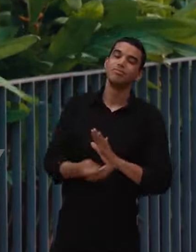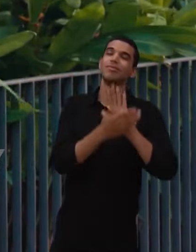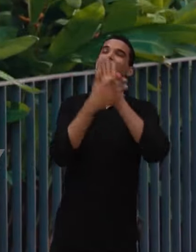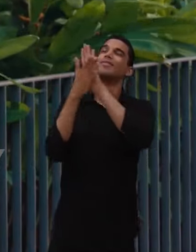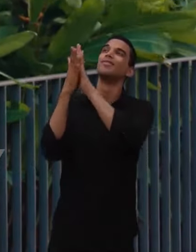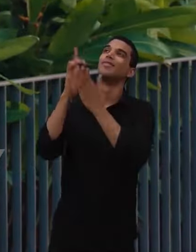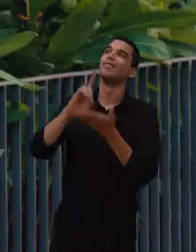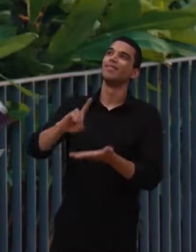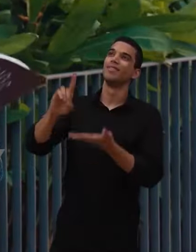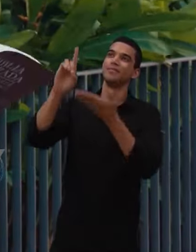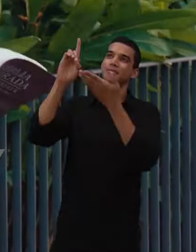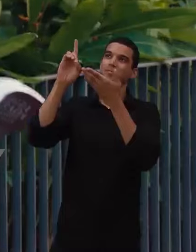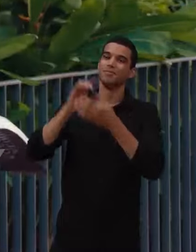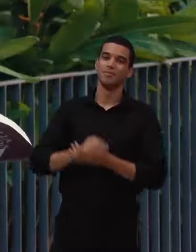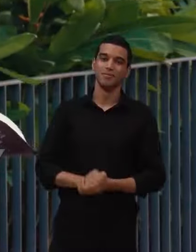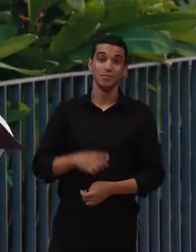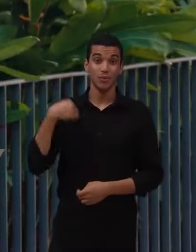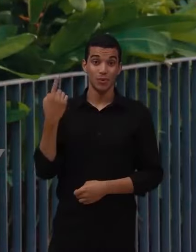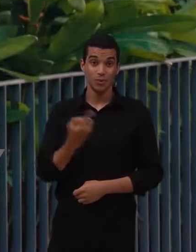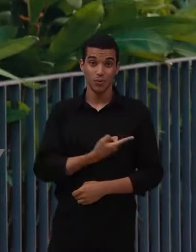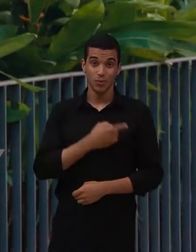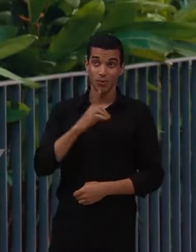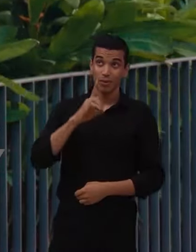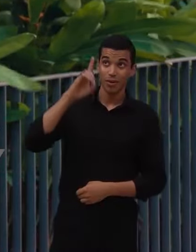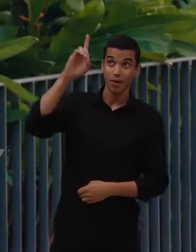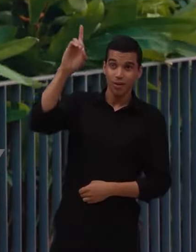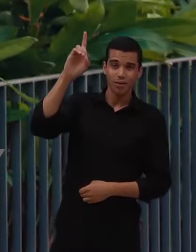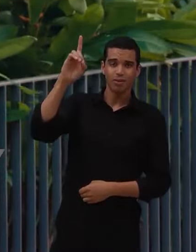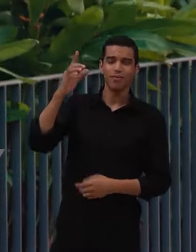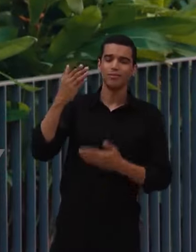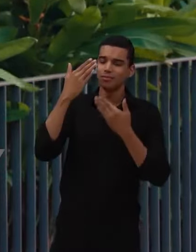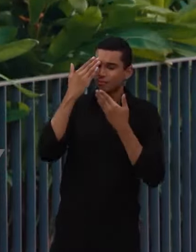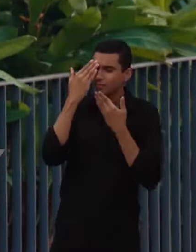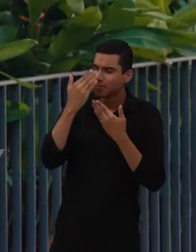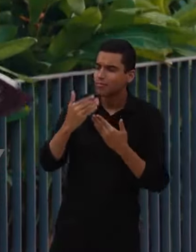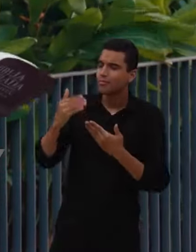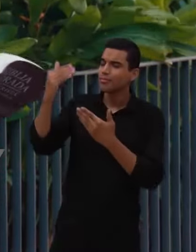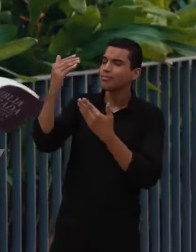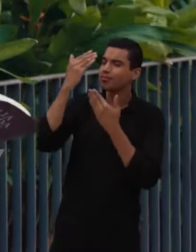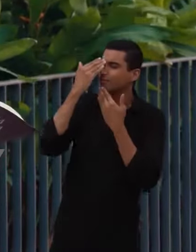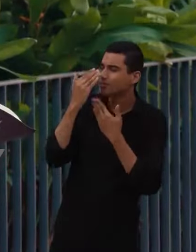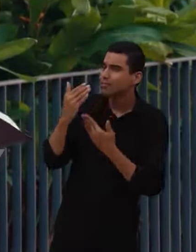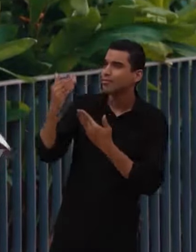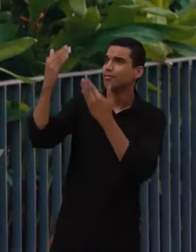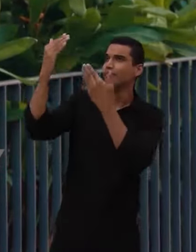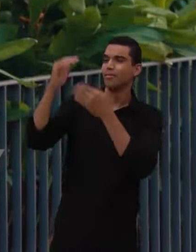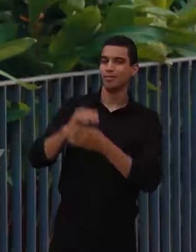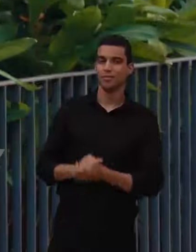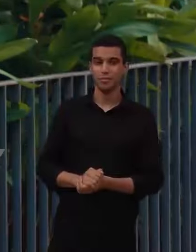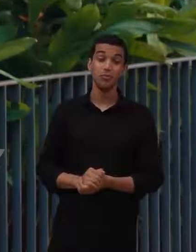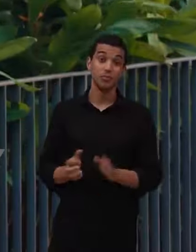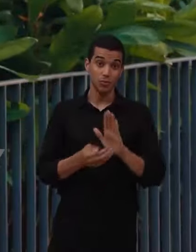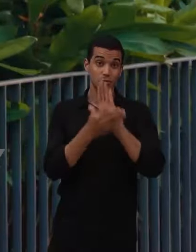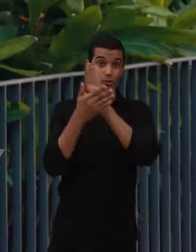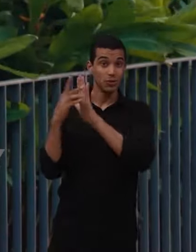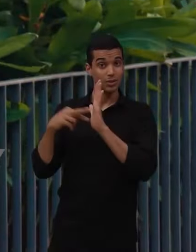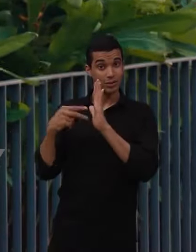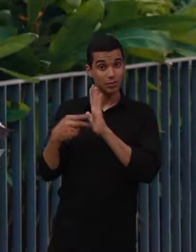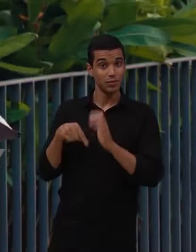grato, seja de fato devoto ao nome do Senhor. Eu tenho por certo que as bênçãos do